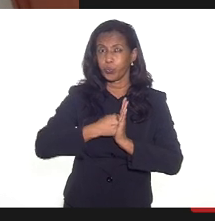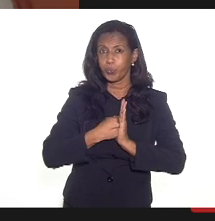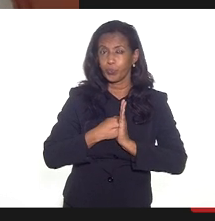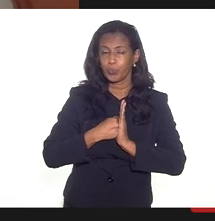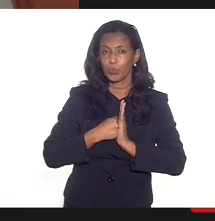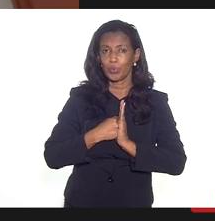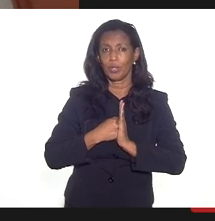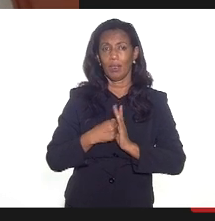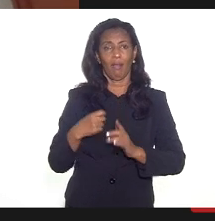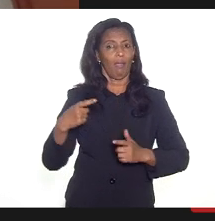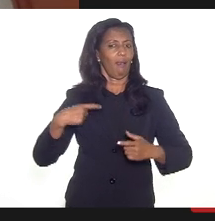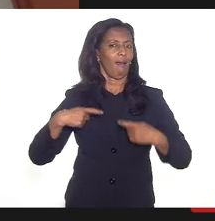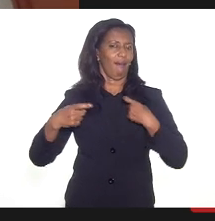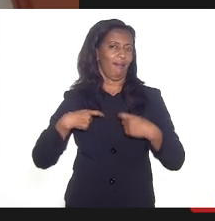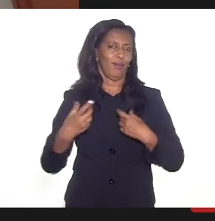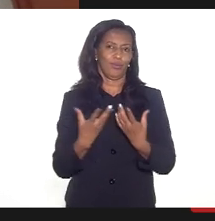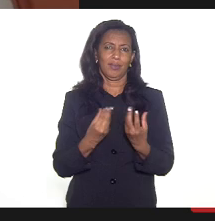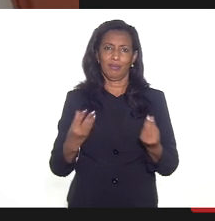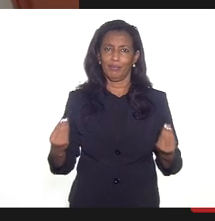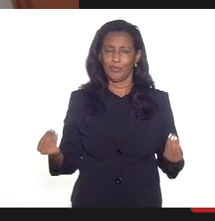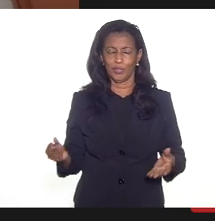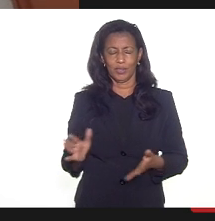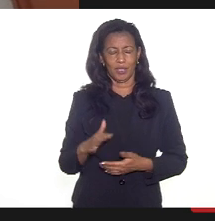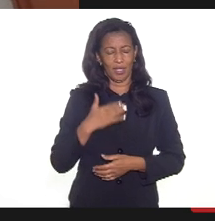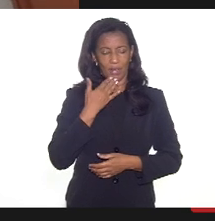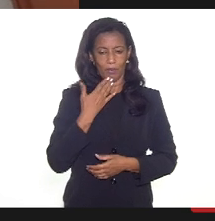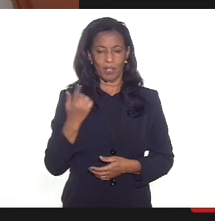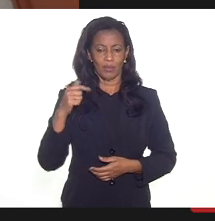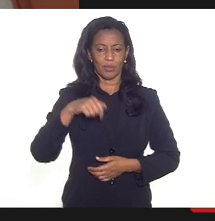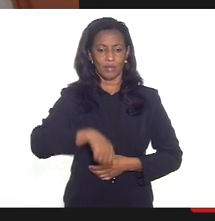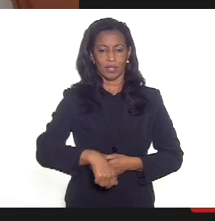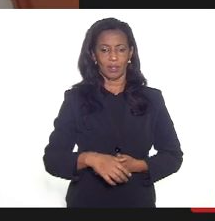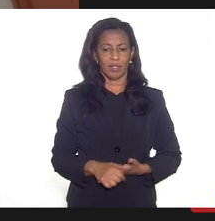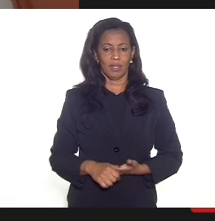luta é muito grande. Então, aqui eu sugiro que a gente